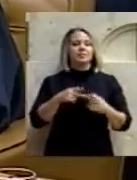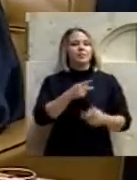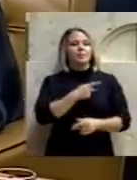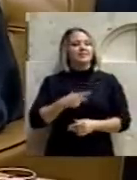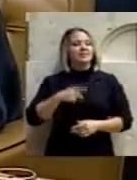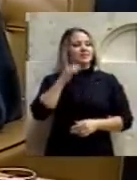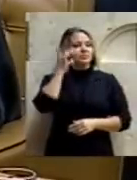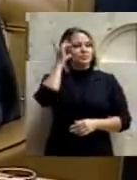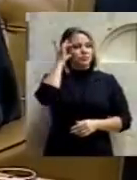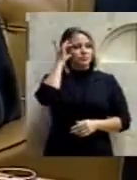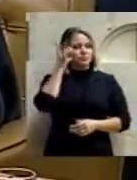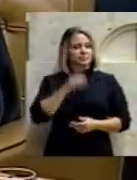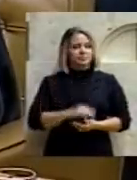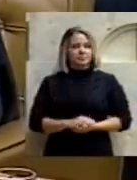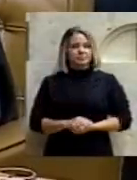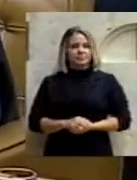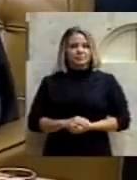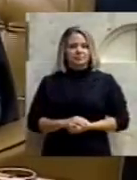Rousseff.